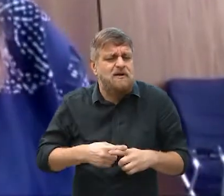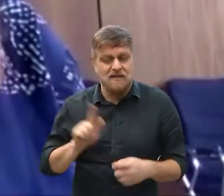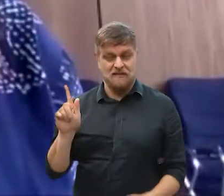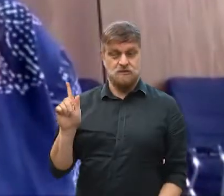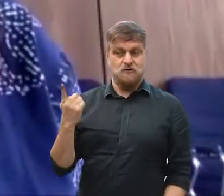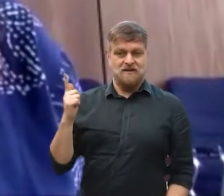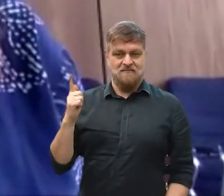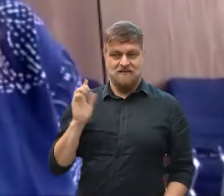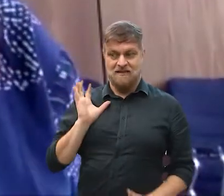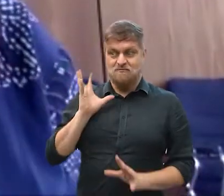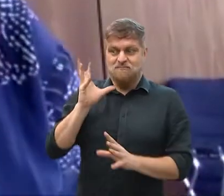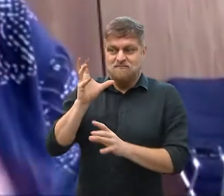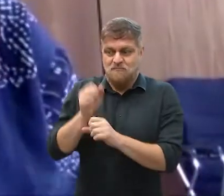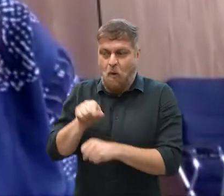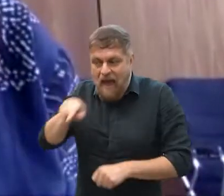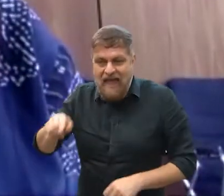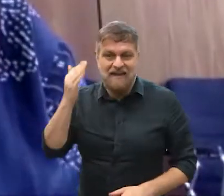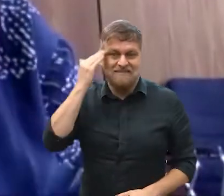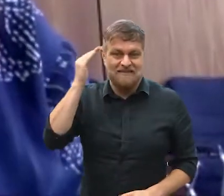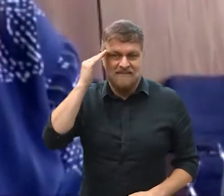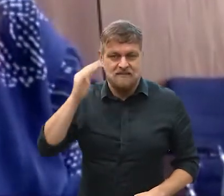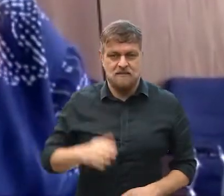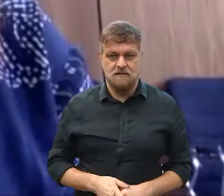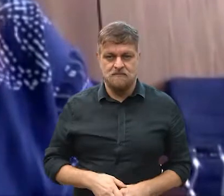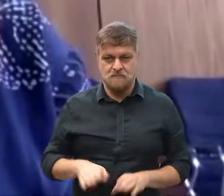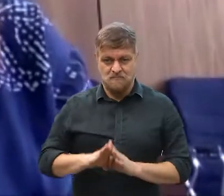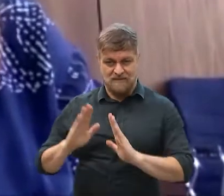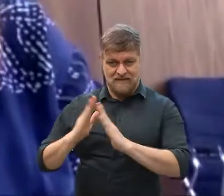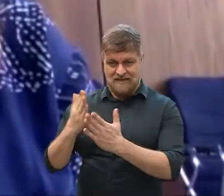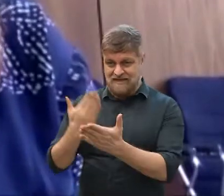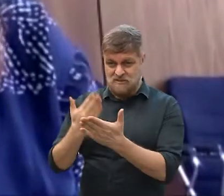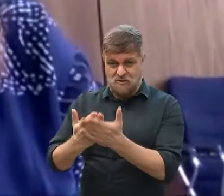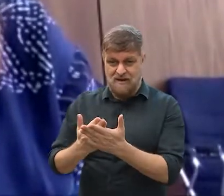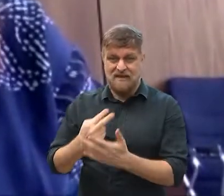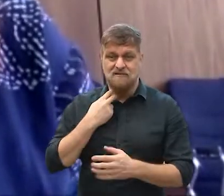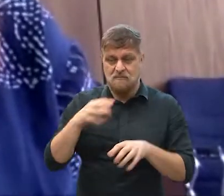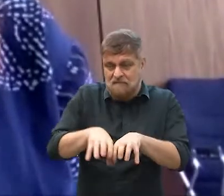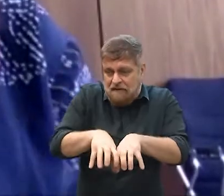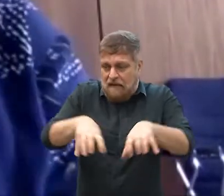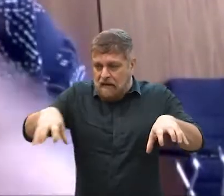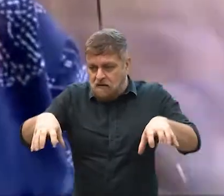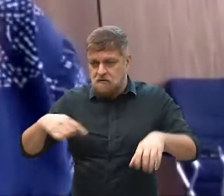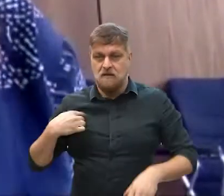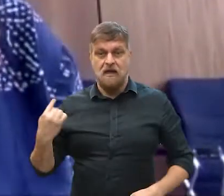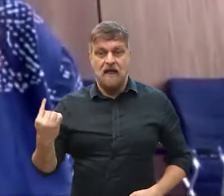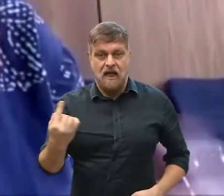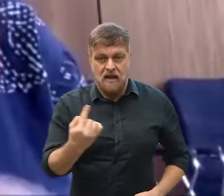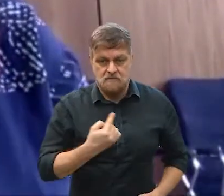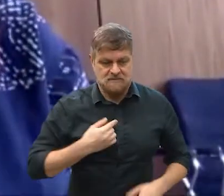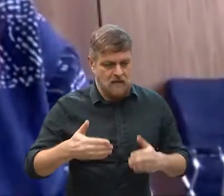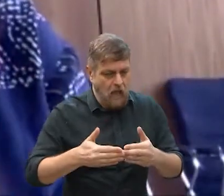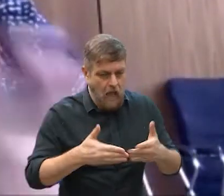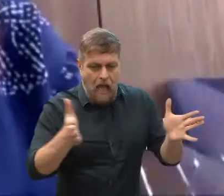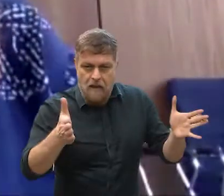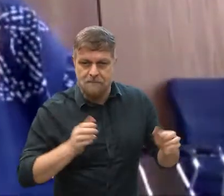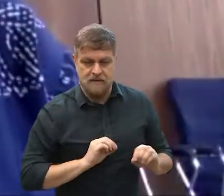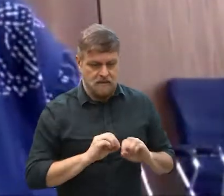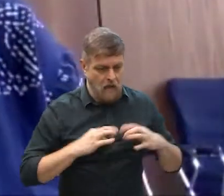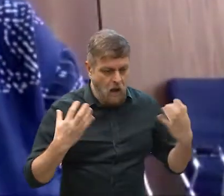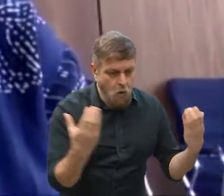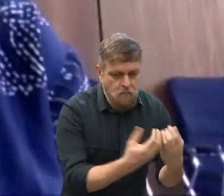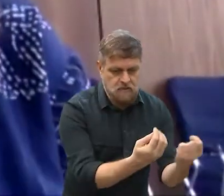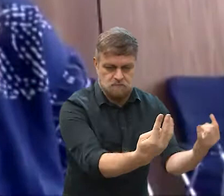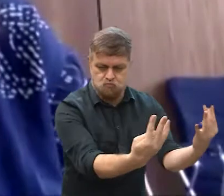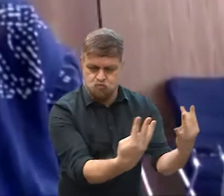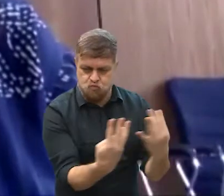trabalhar geografia. E, por fim, eu sempre falo que escola não é ilha. É preciso que a gente abra as portas e receba a